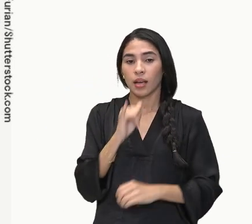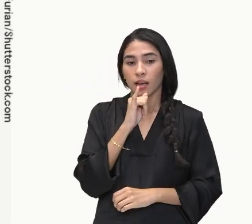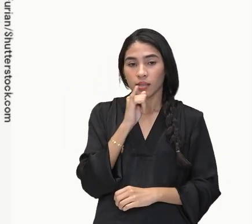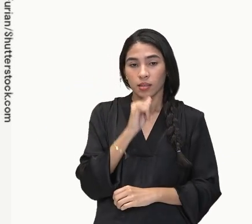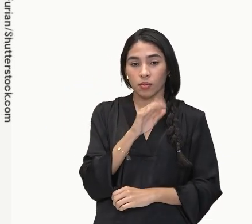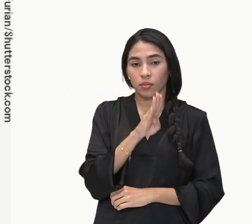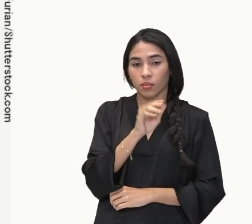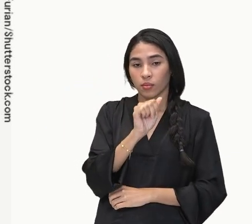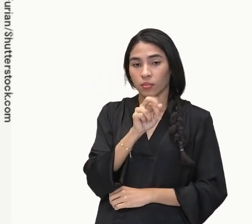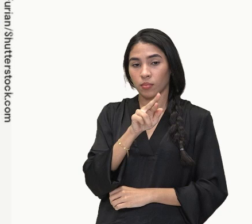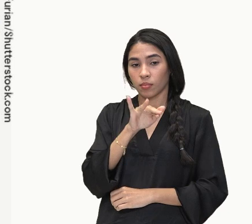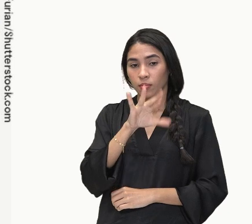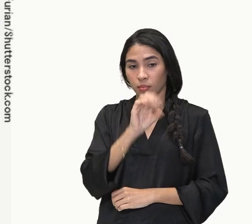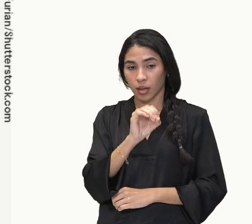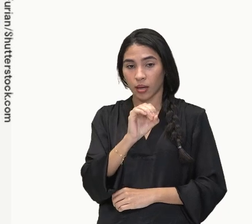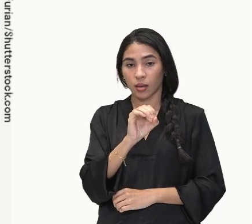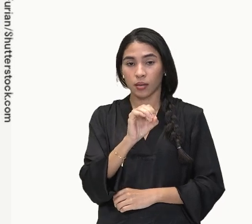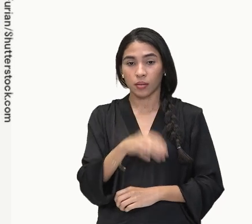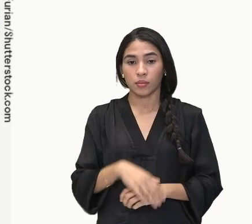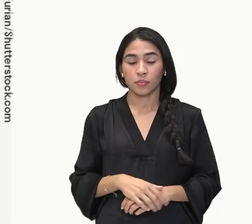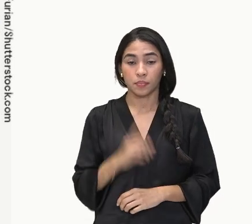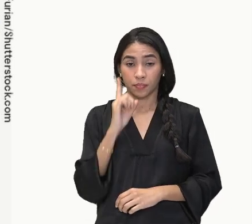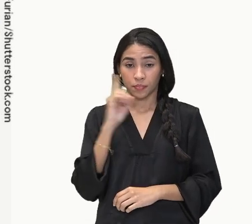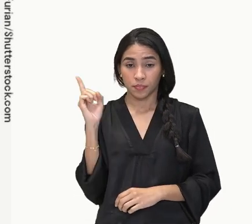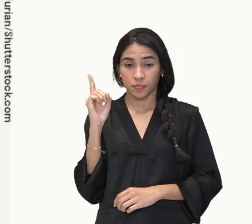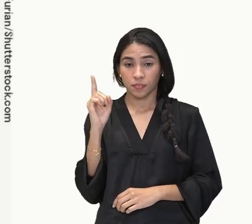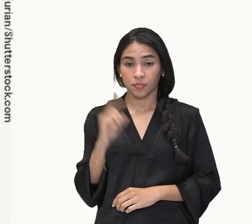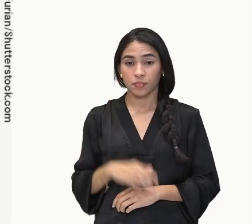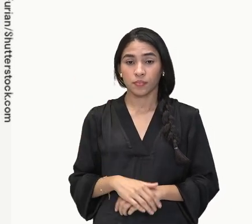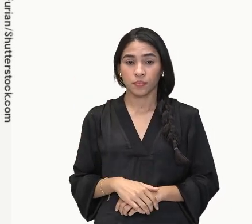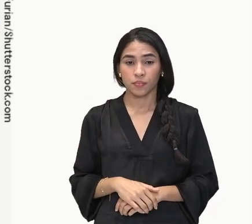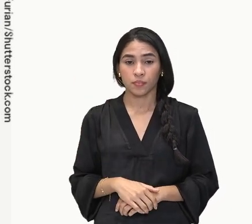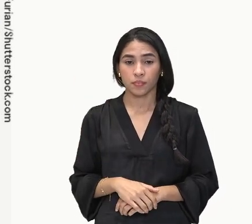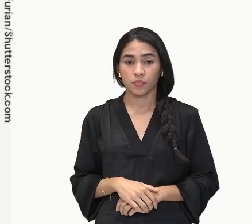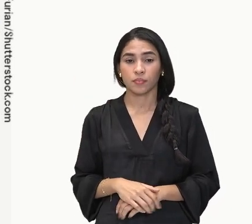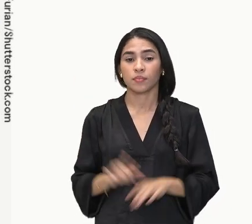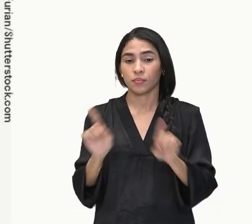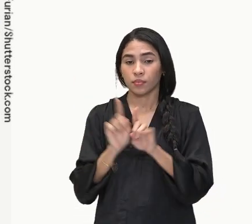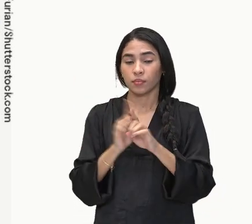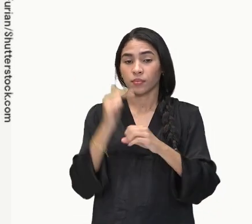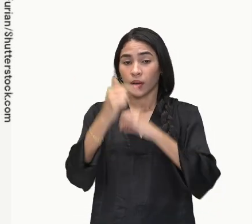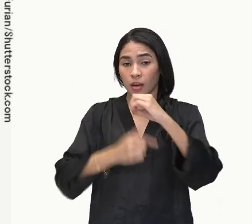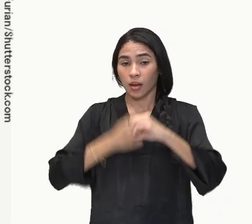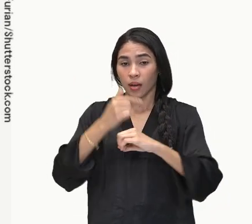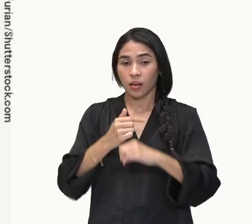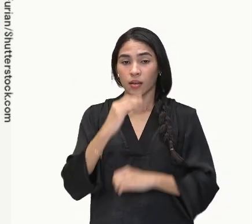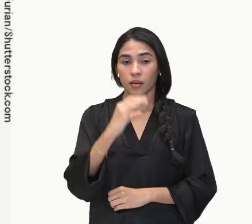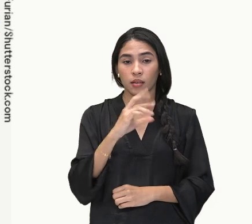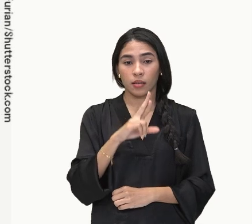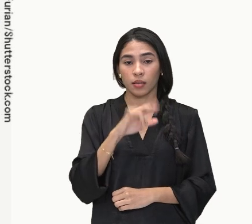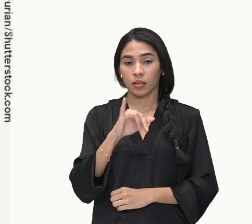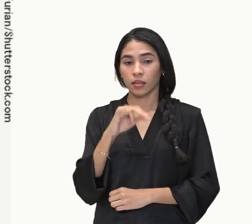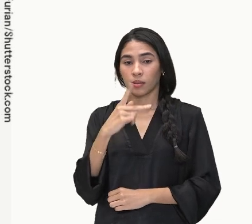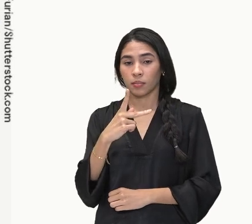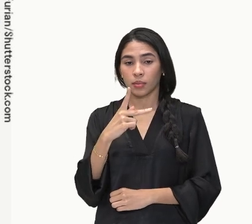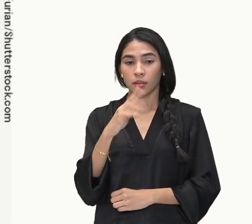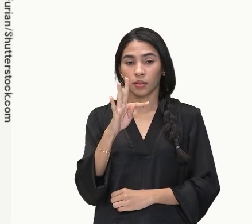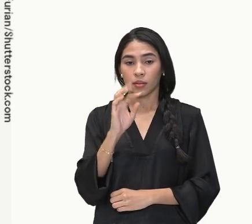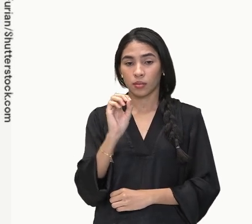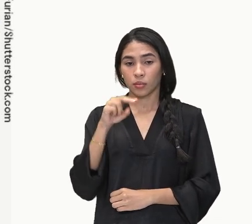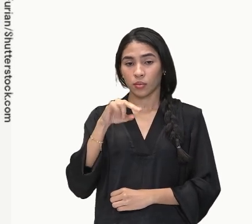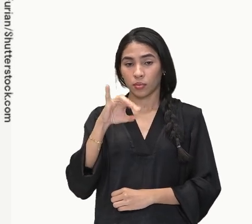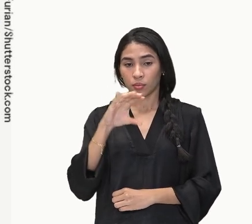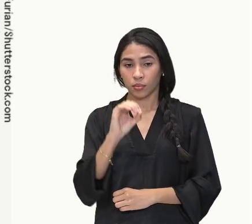bário, que é essa representação desse átomo um pouquinho maior, e o átomo de criptônio, que é esse um pouquinho